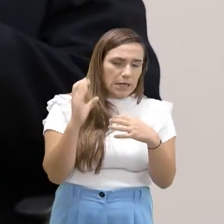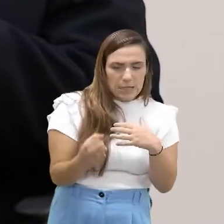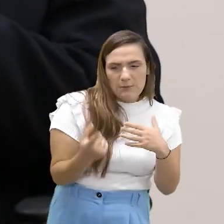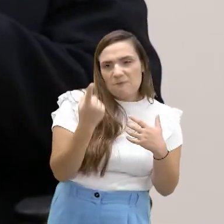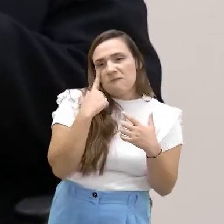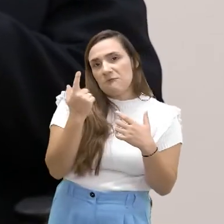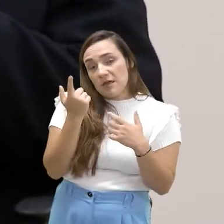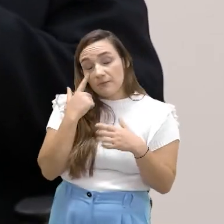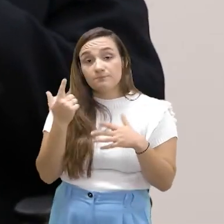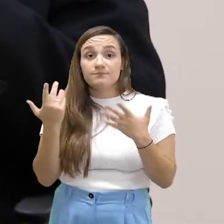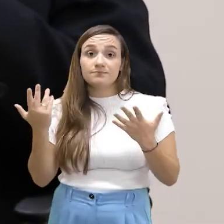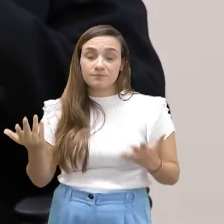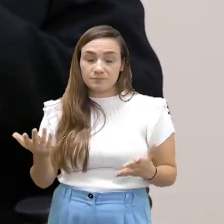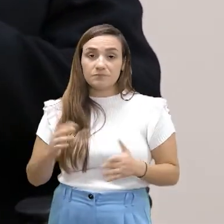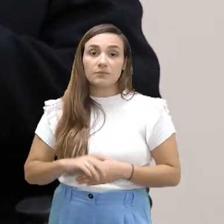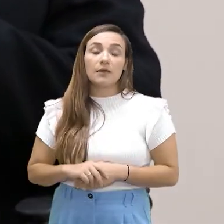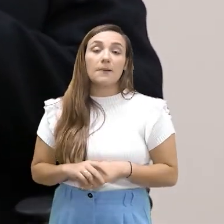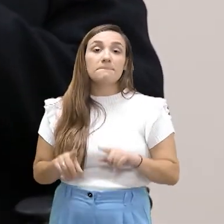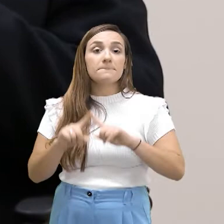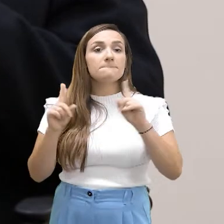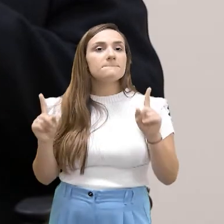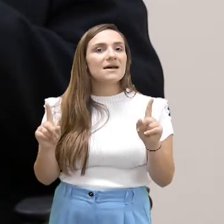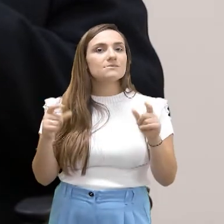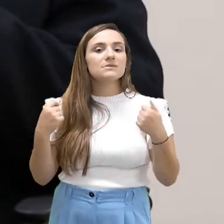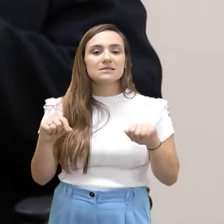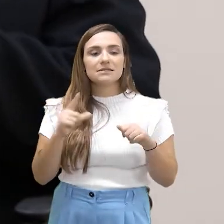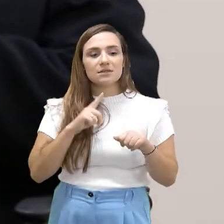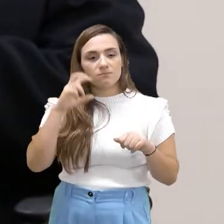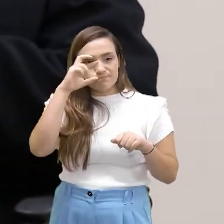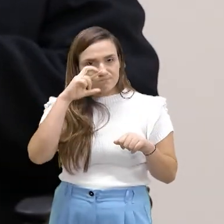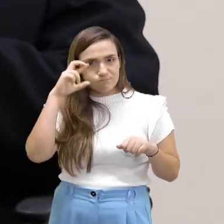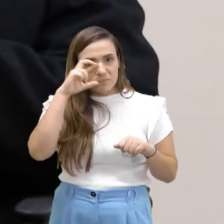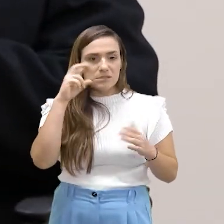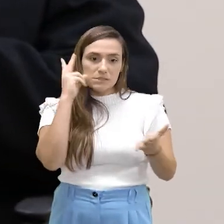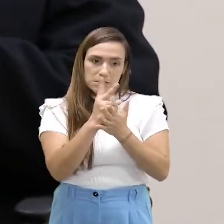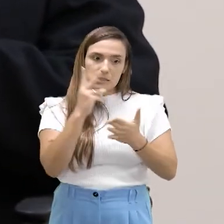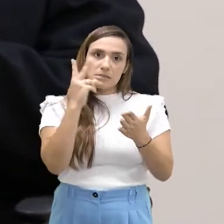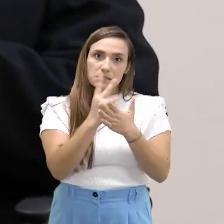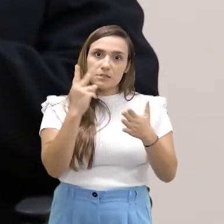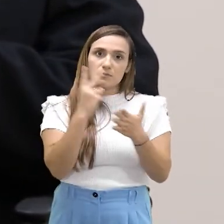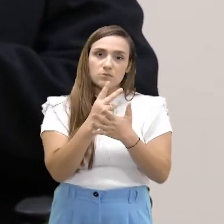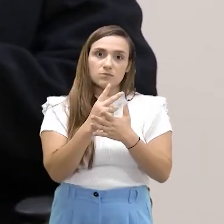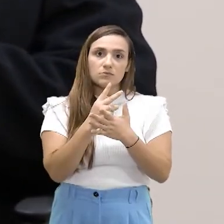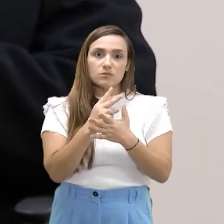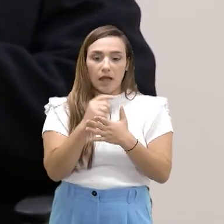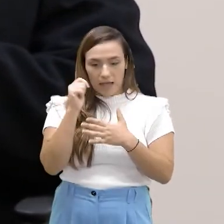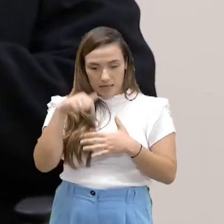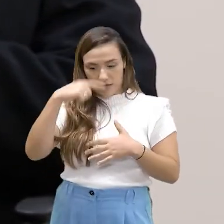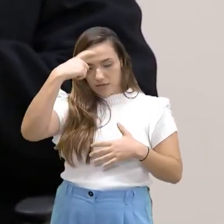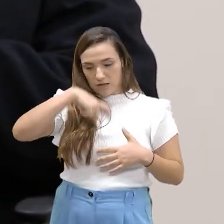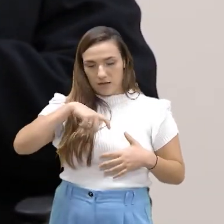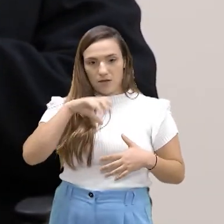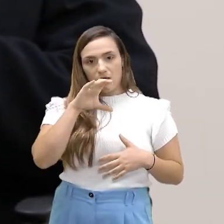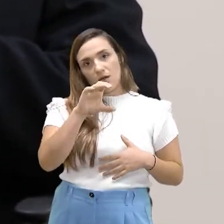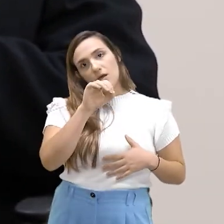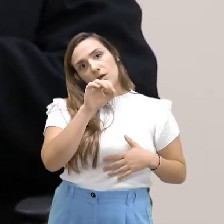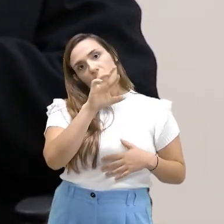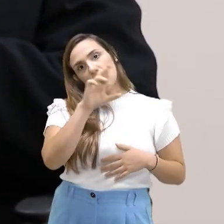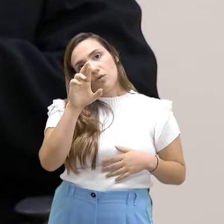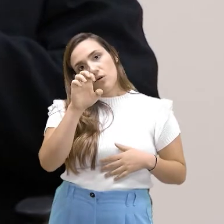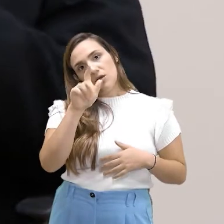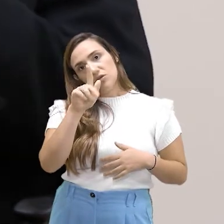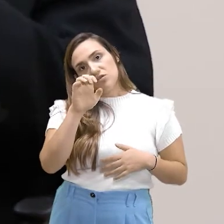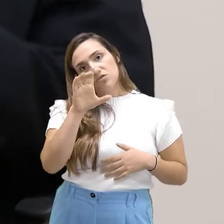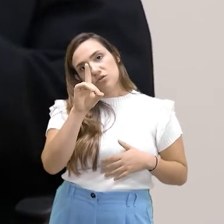né? E para isto, há uma fiscalização permanente da Corregedoria Geral de